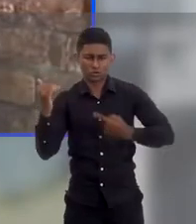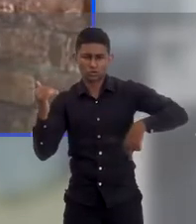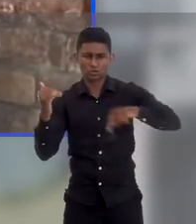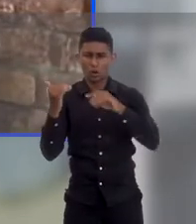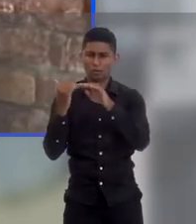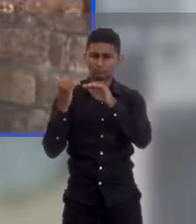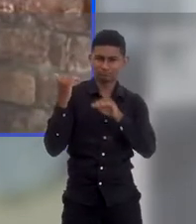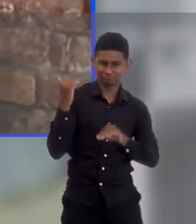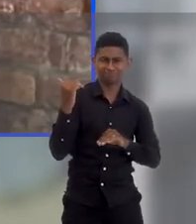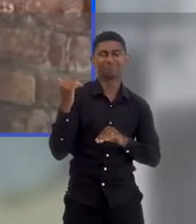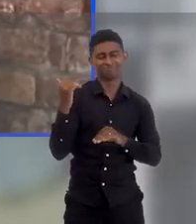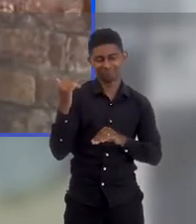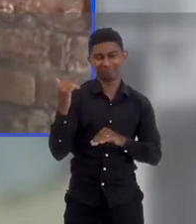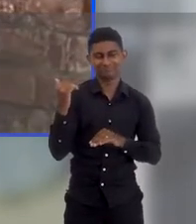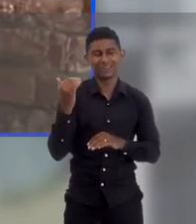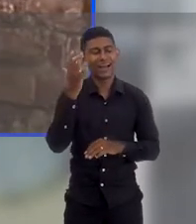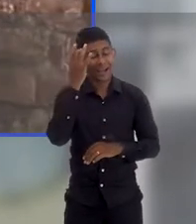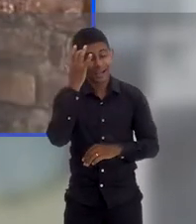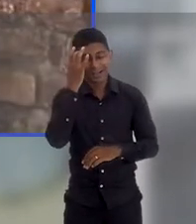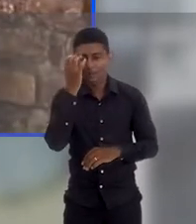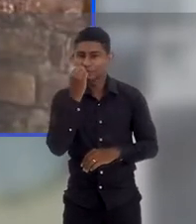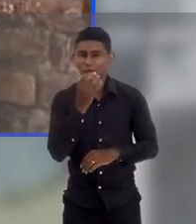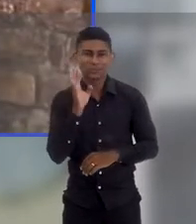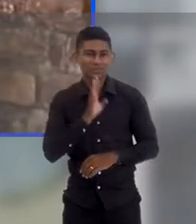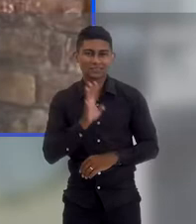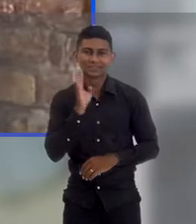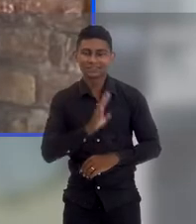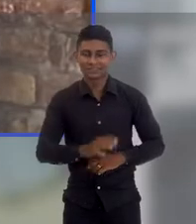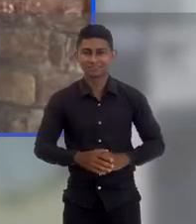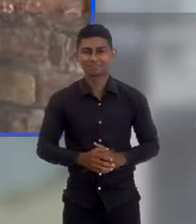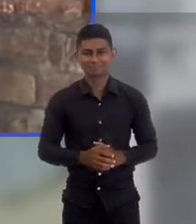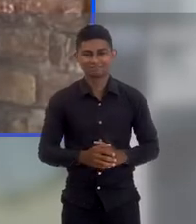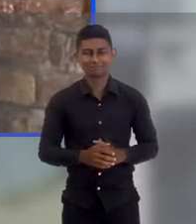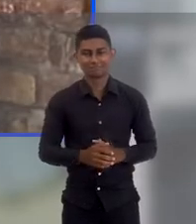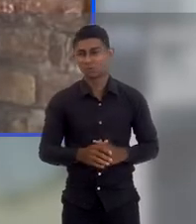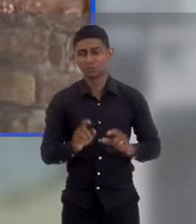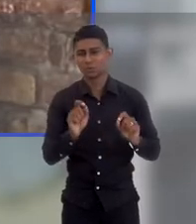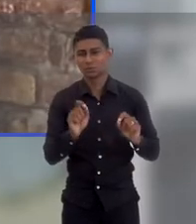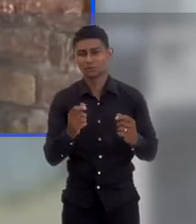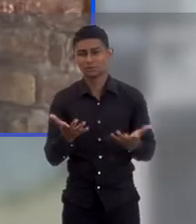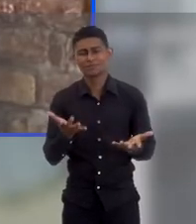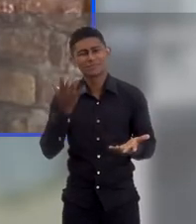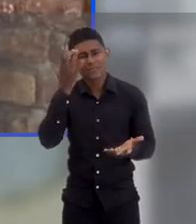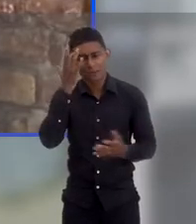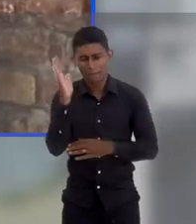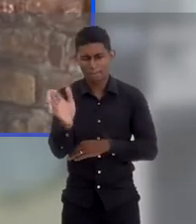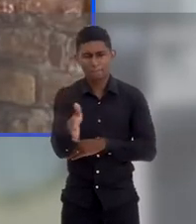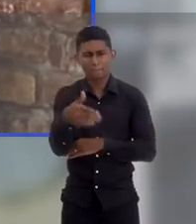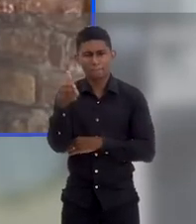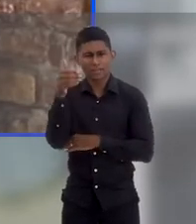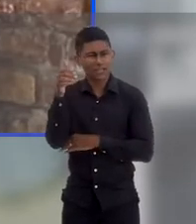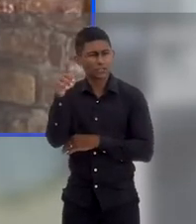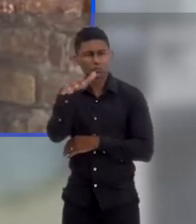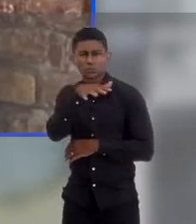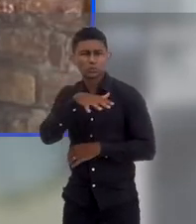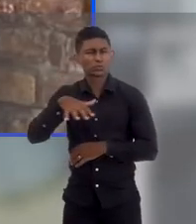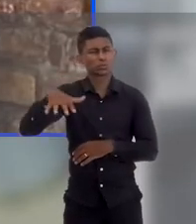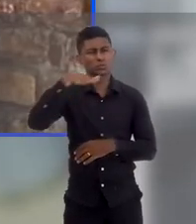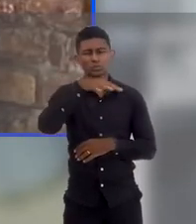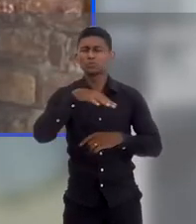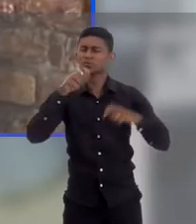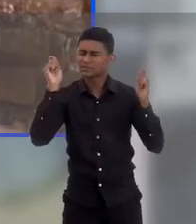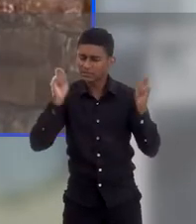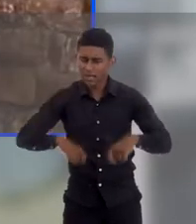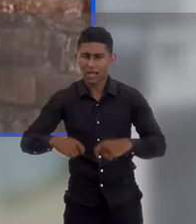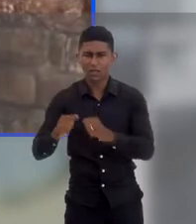eu acho que tem essa mensagem bacana, legal aí, que é... cabem todas as bandeiras. Se a gente